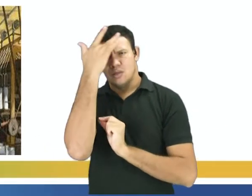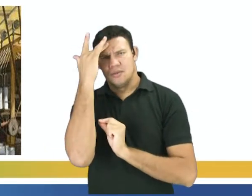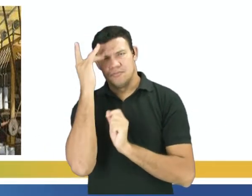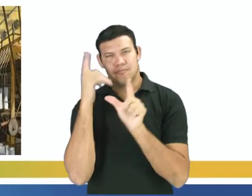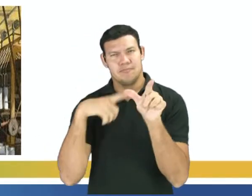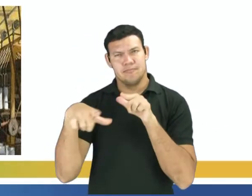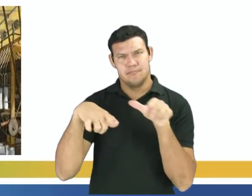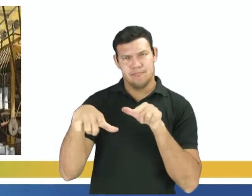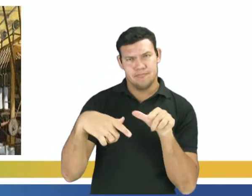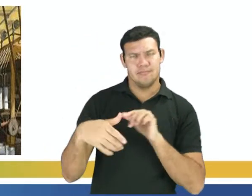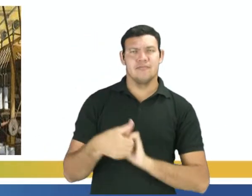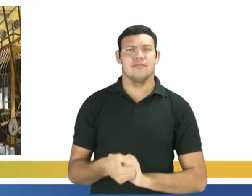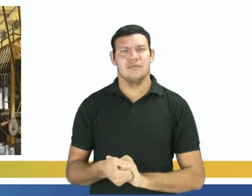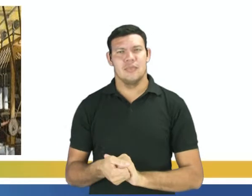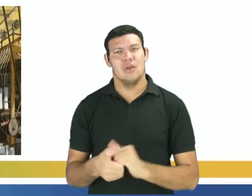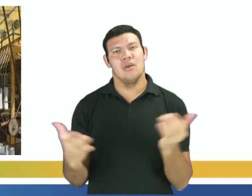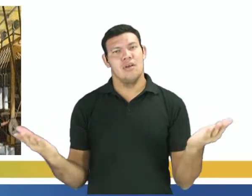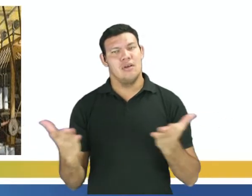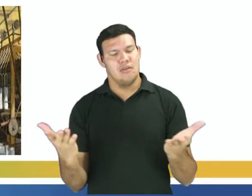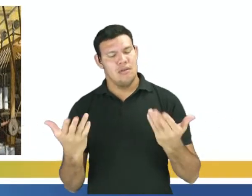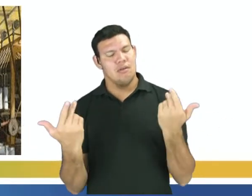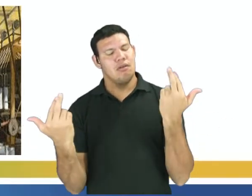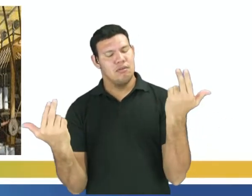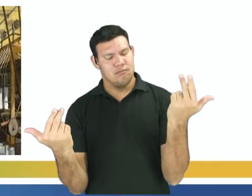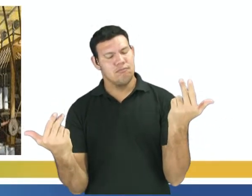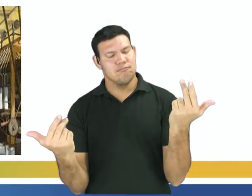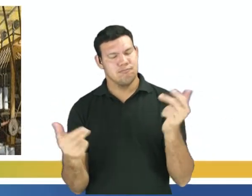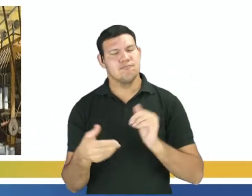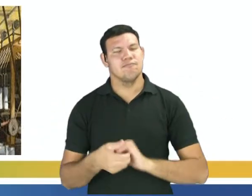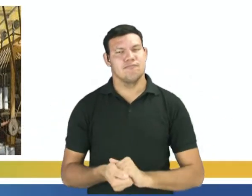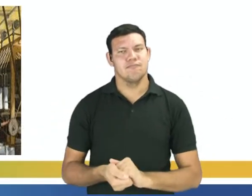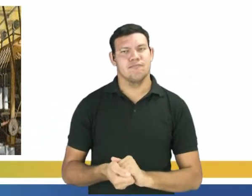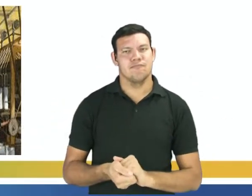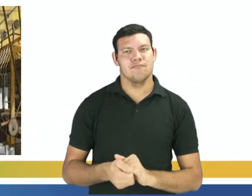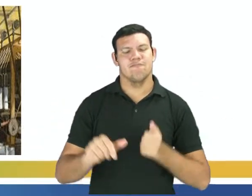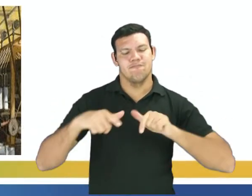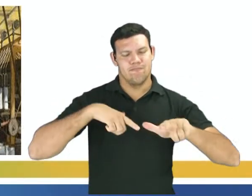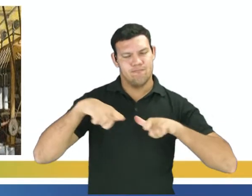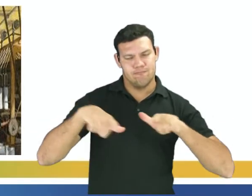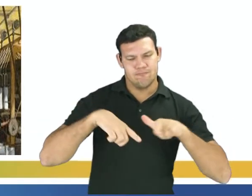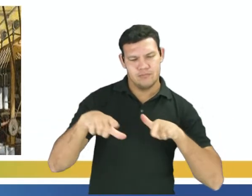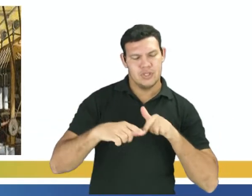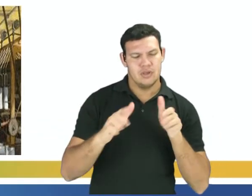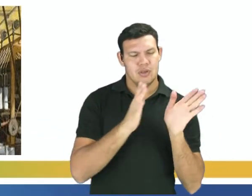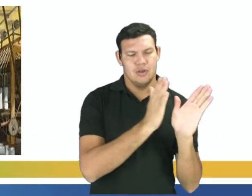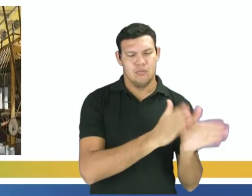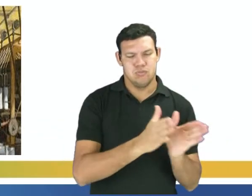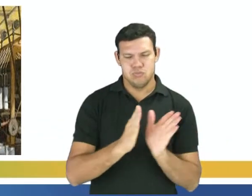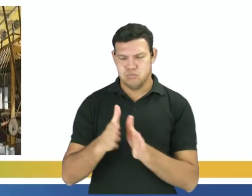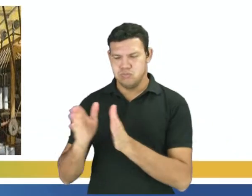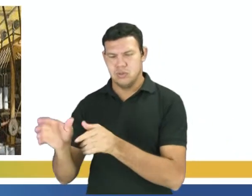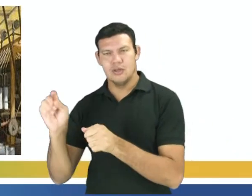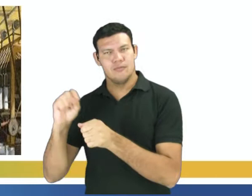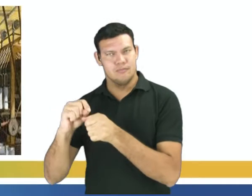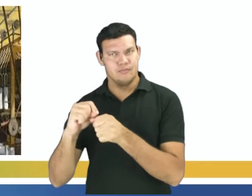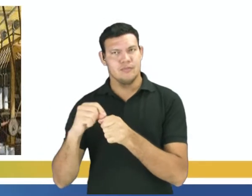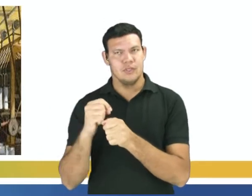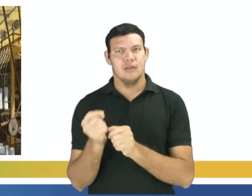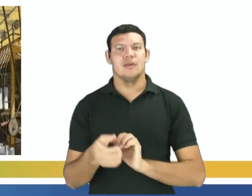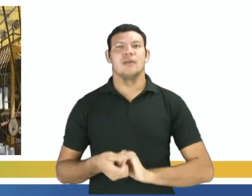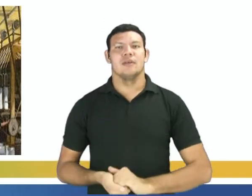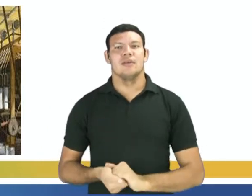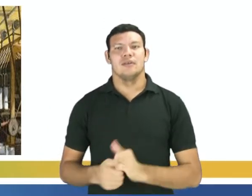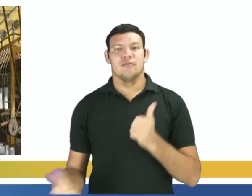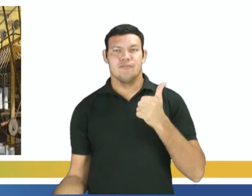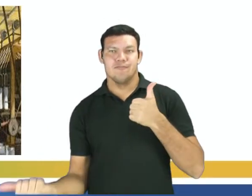que é praticamente ínfimo, mínima quantidade de trabalhadores no processo produtivo. Houve então